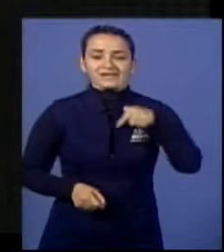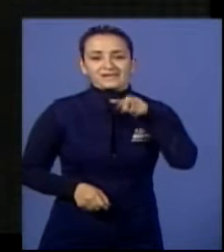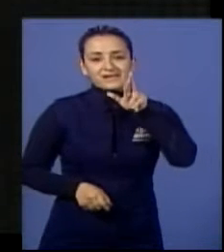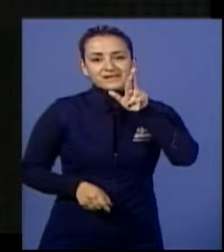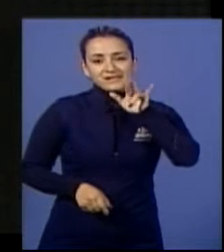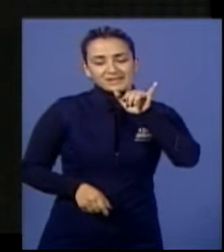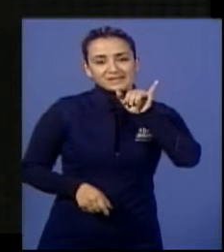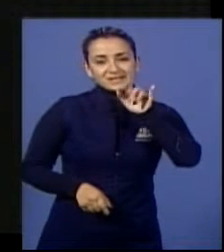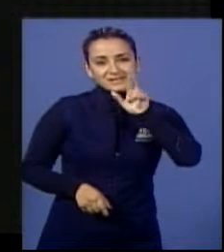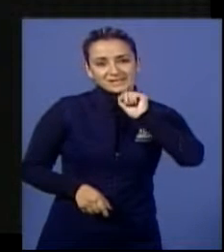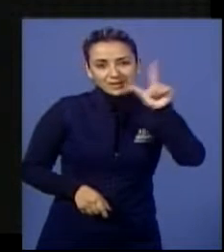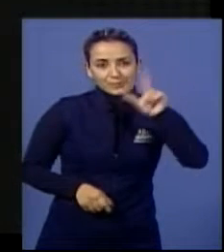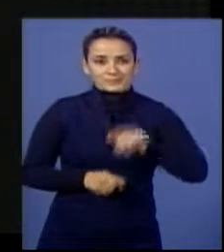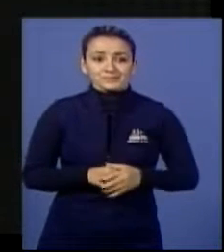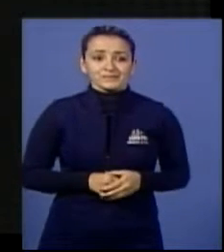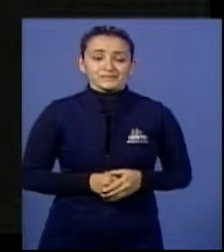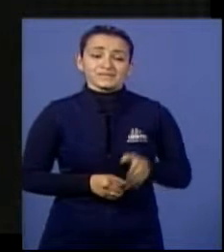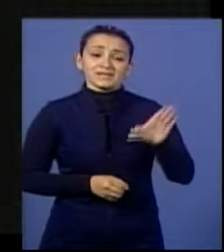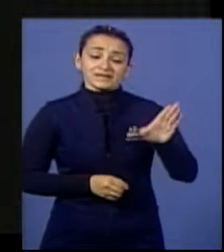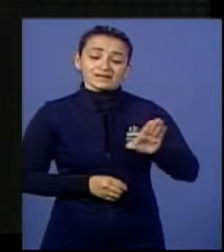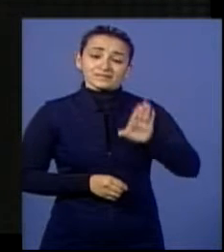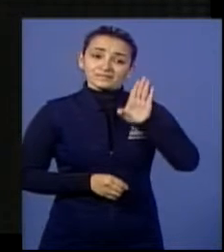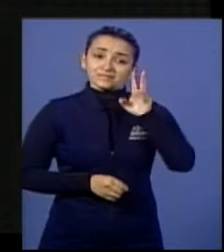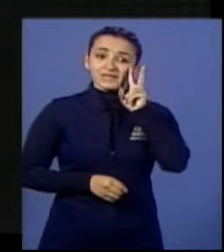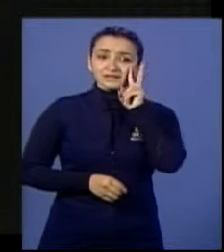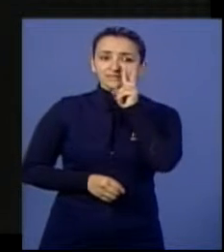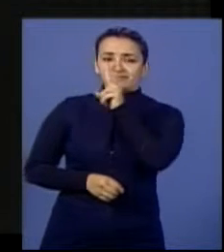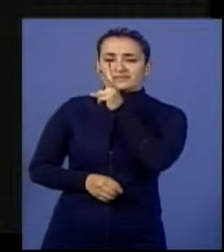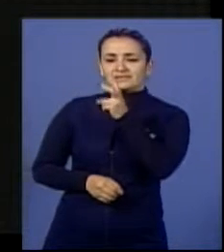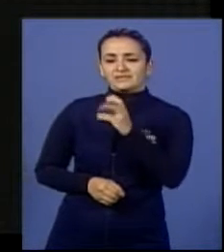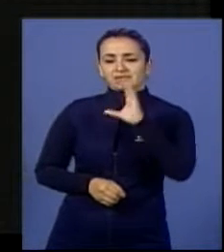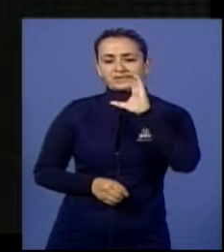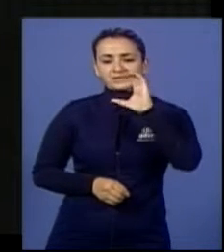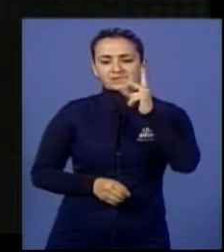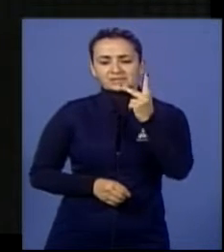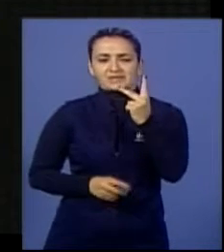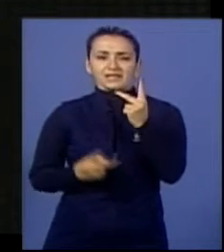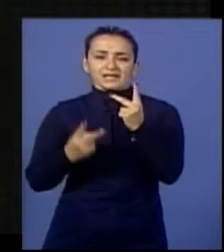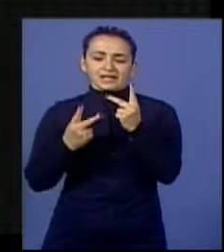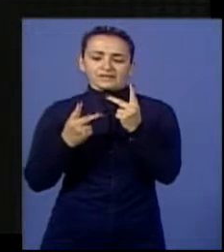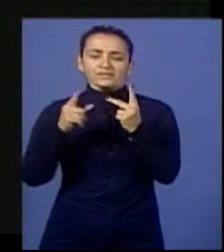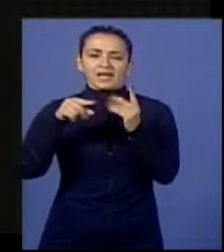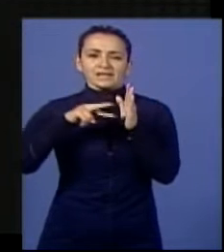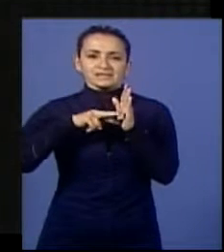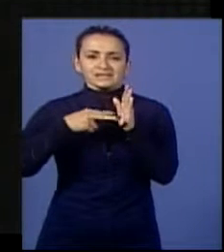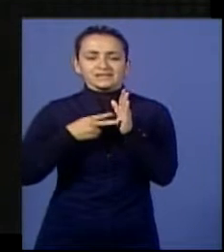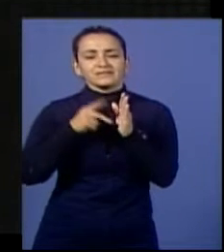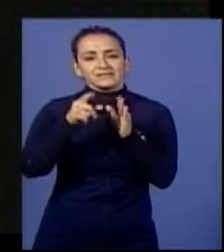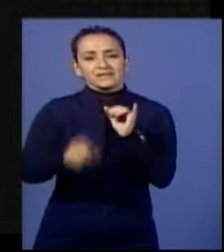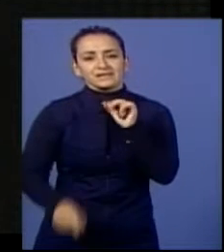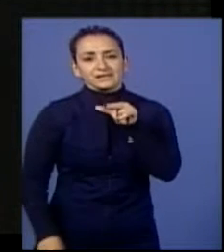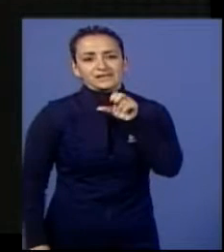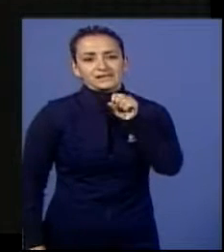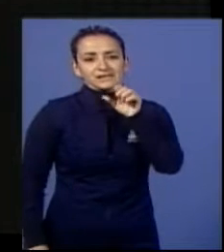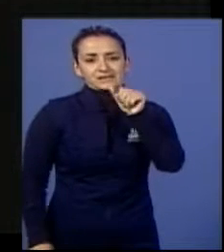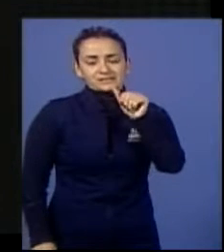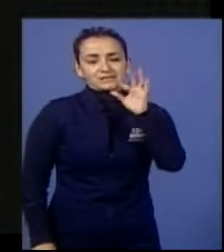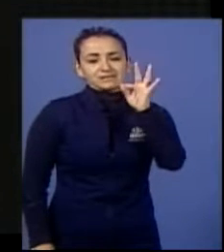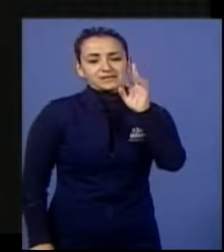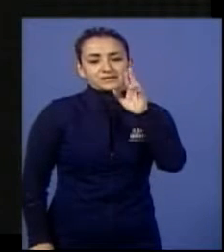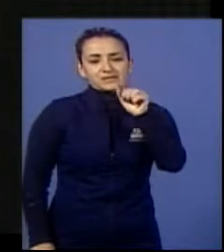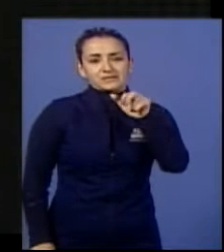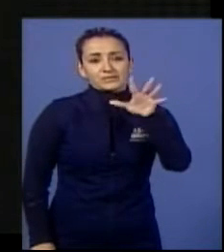Na letra B, CH3. Daí você já viu que esse pedaço aqui significa insaturado. Tá? Daí aparece o